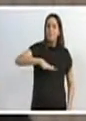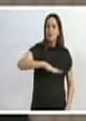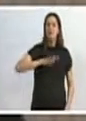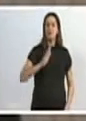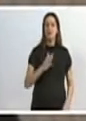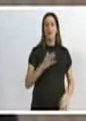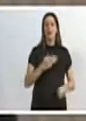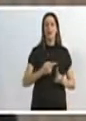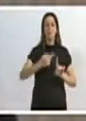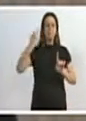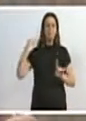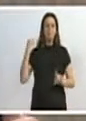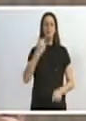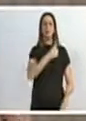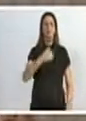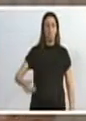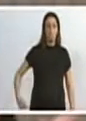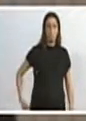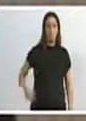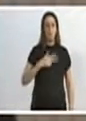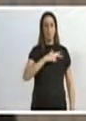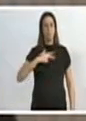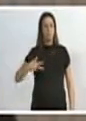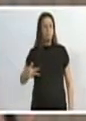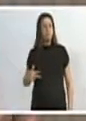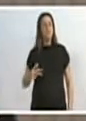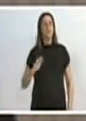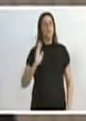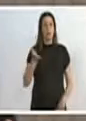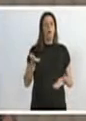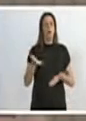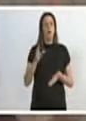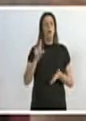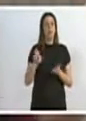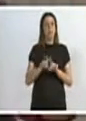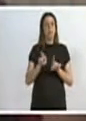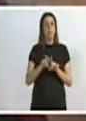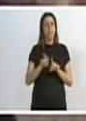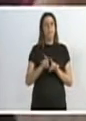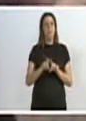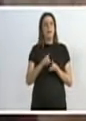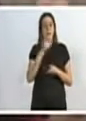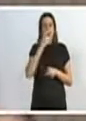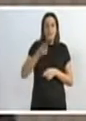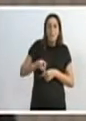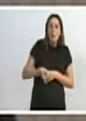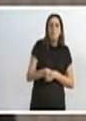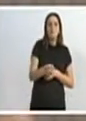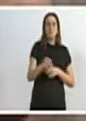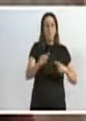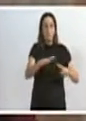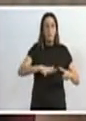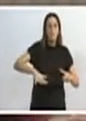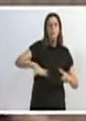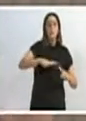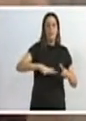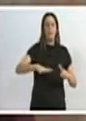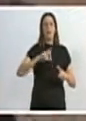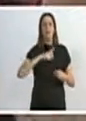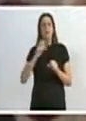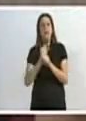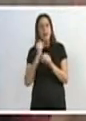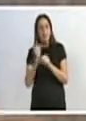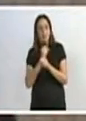do governo do prefeito João Paulo, está sendo contemplado nessa revitalização. O espaço agora que deixou de ser canteiro de obras passará por